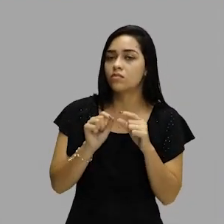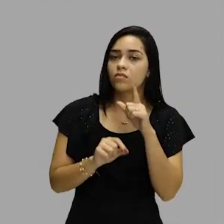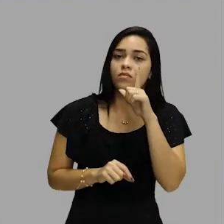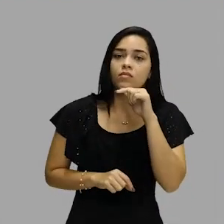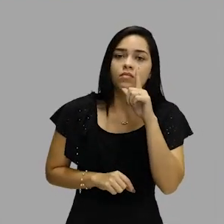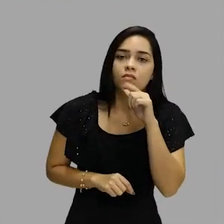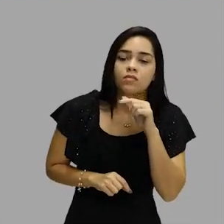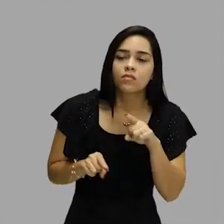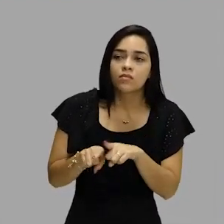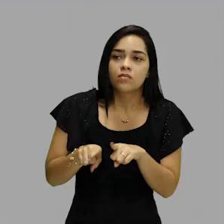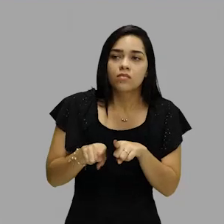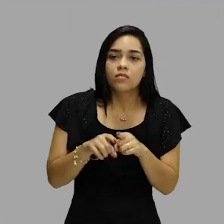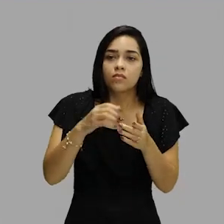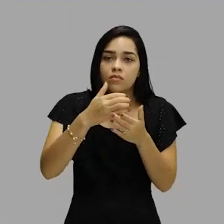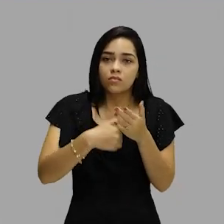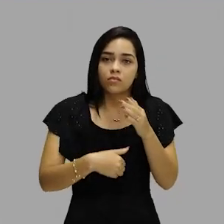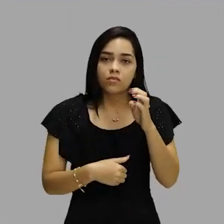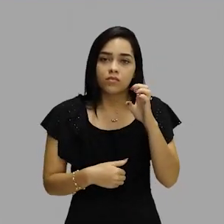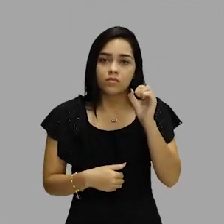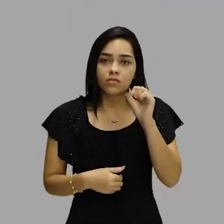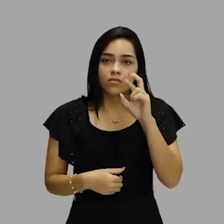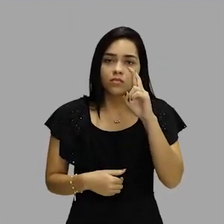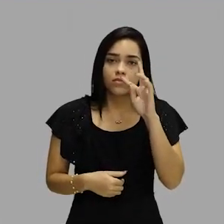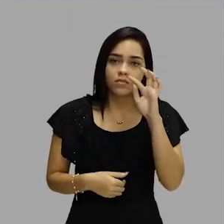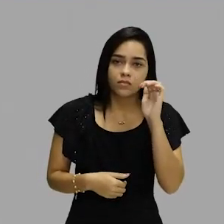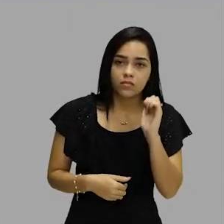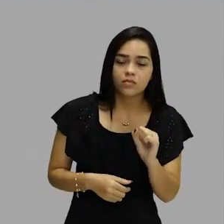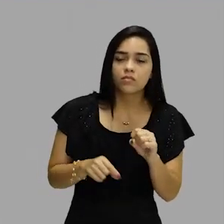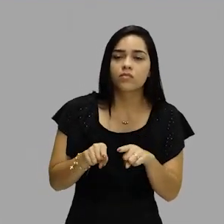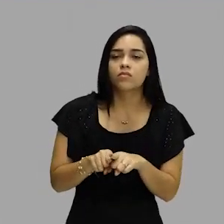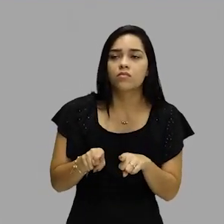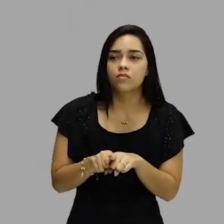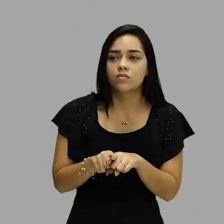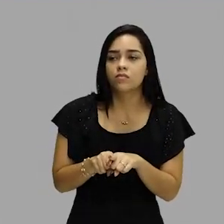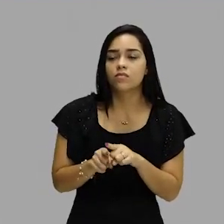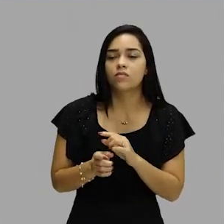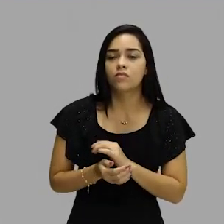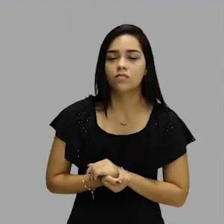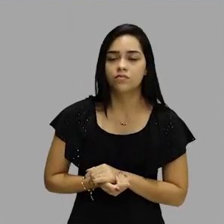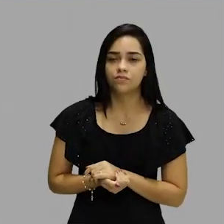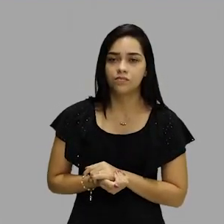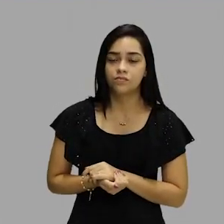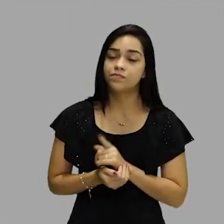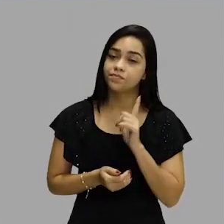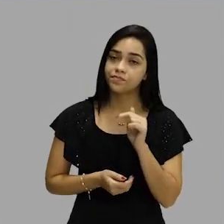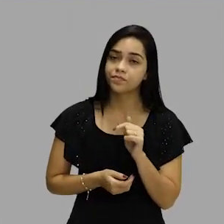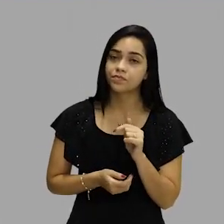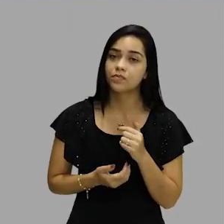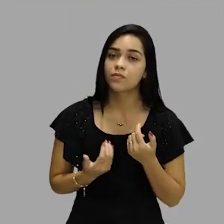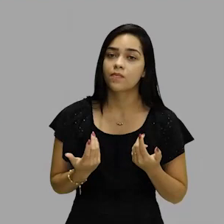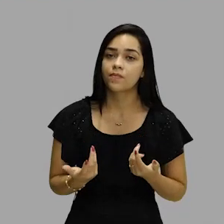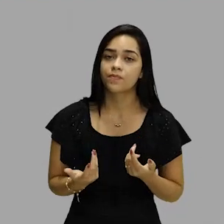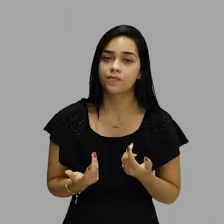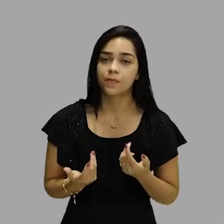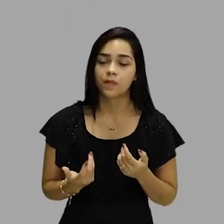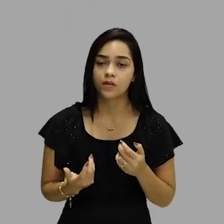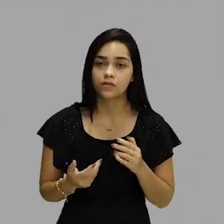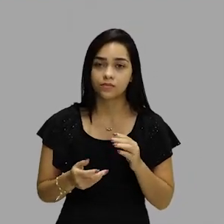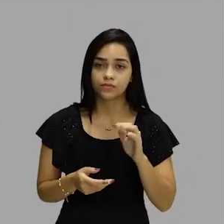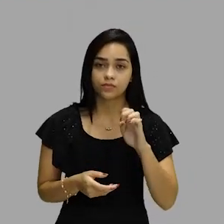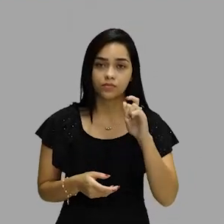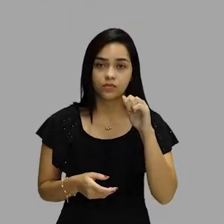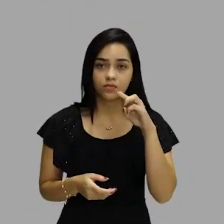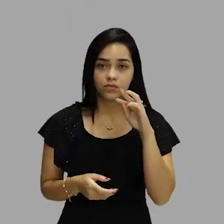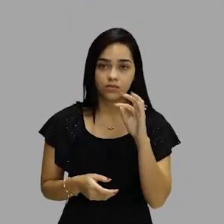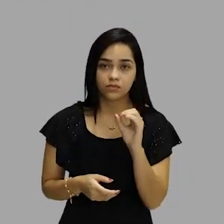água, vai retirar as excretas nitrogenadas, né? As excretas nitrogenadas são elementos que